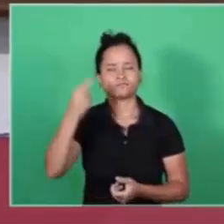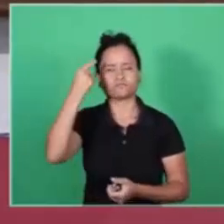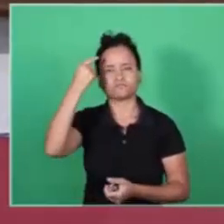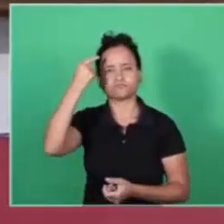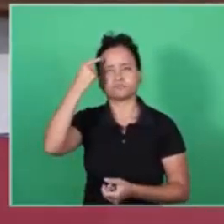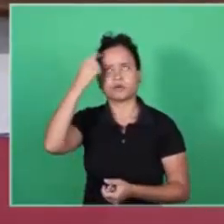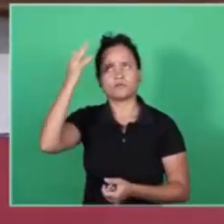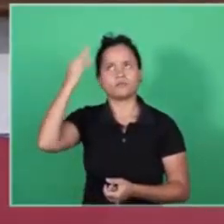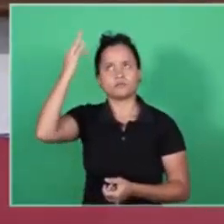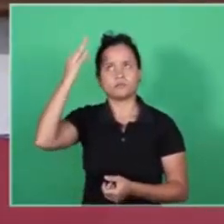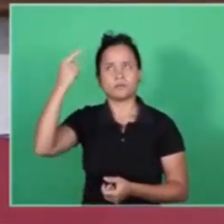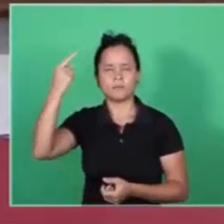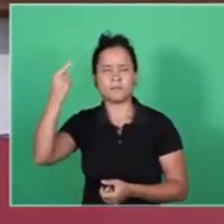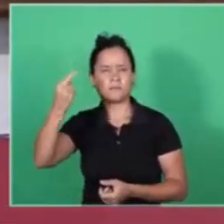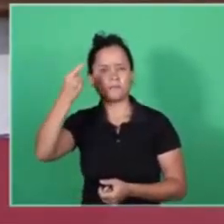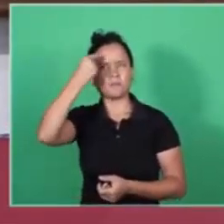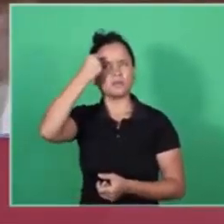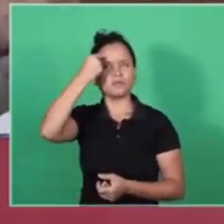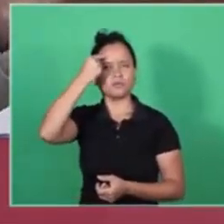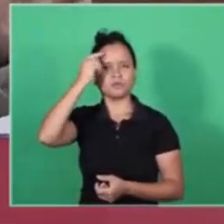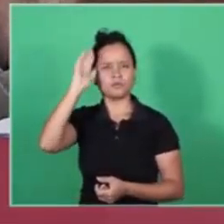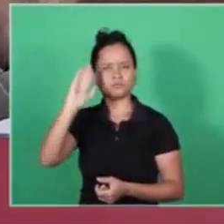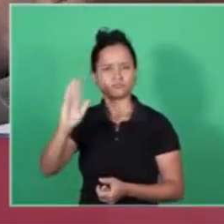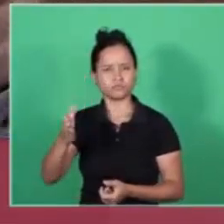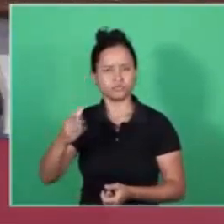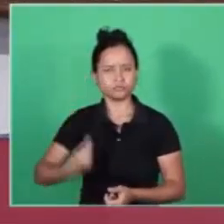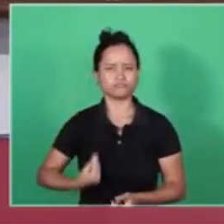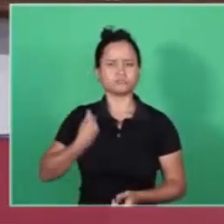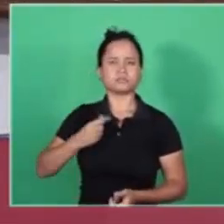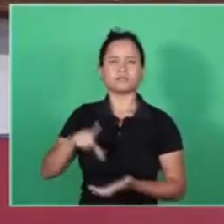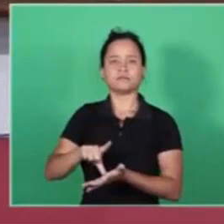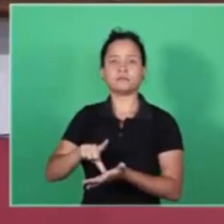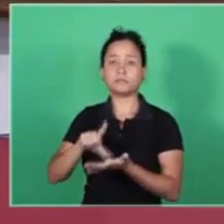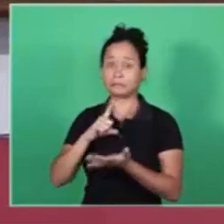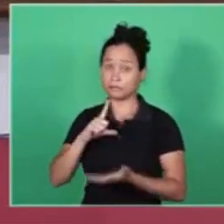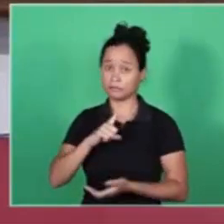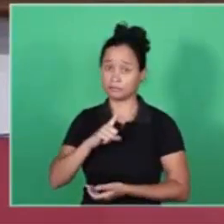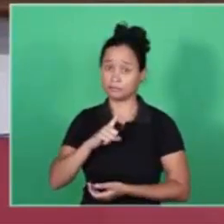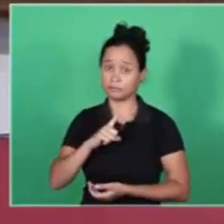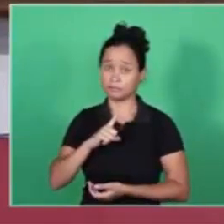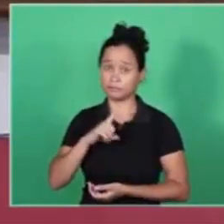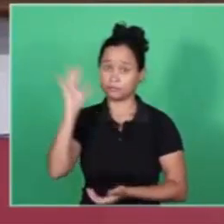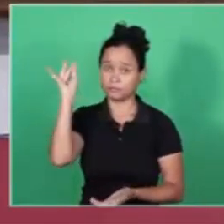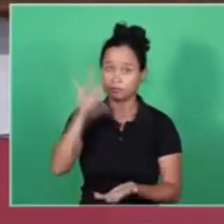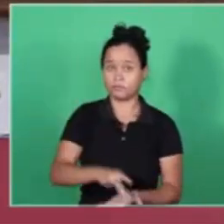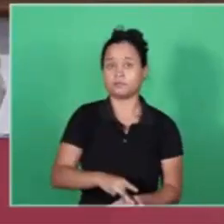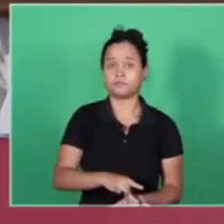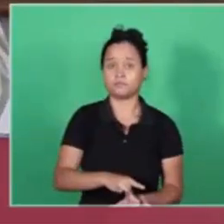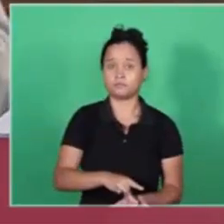Então, cogito, em latim, ergo sum, quer dizer, eu